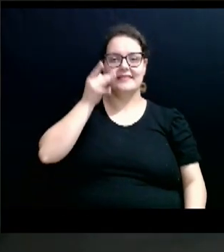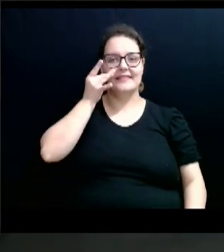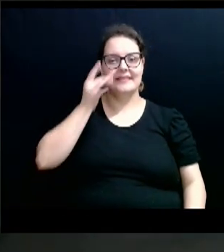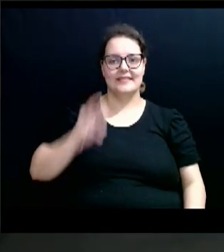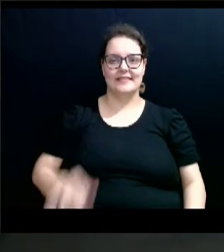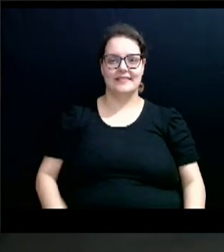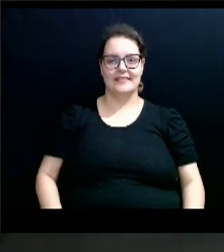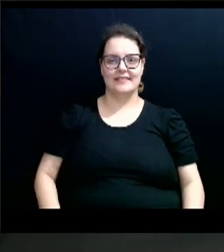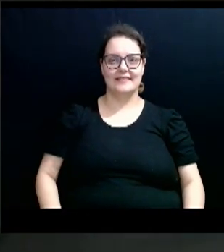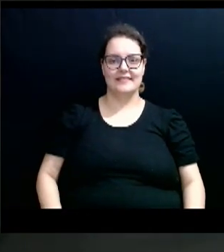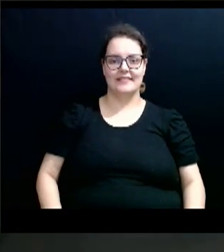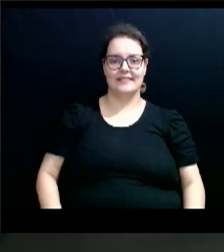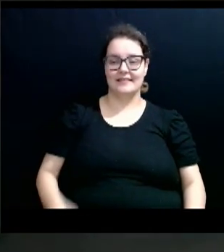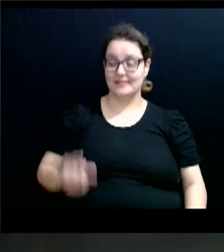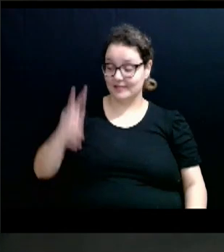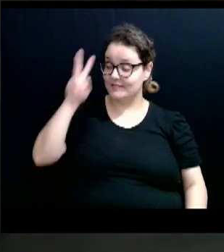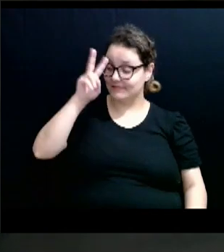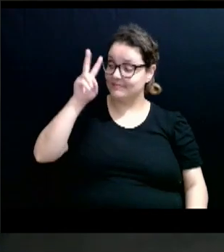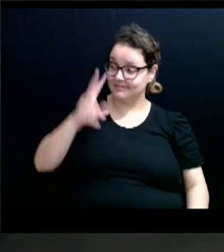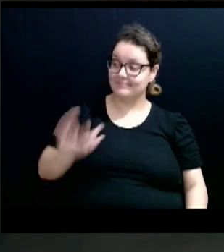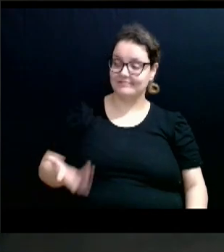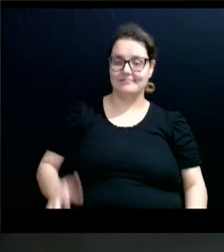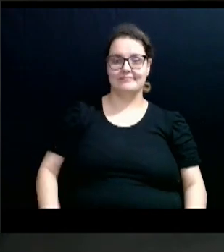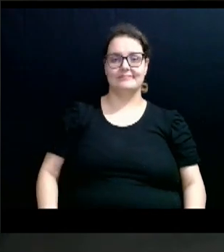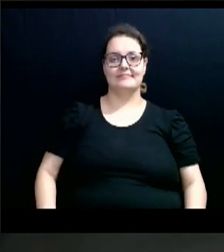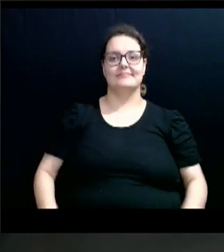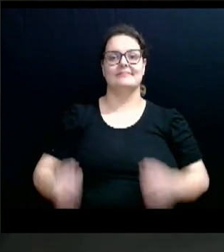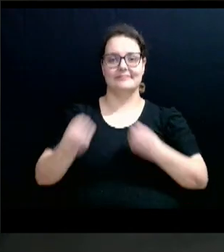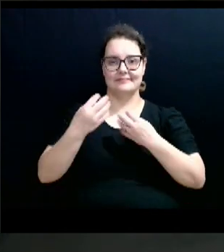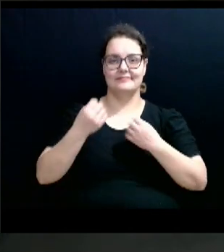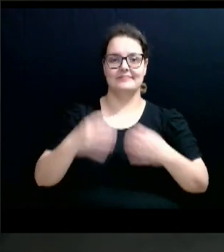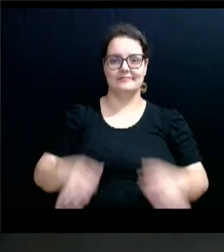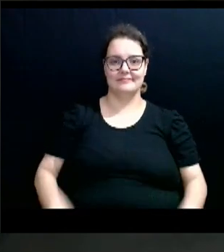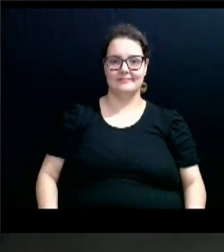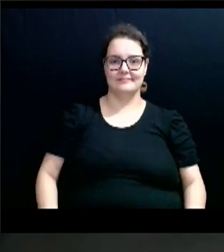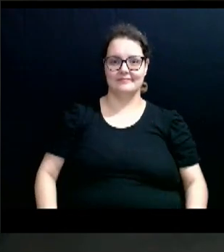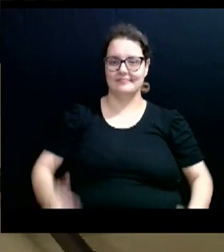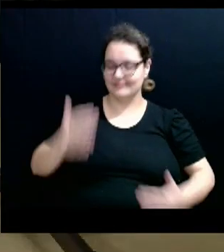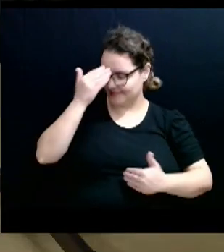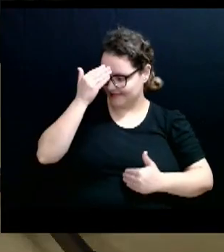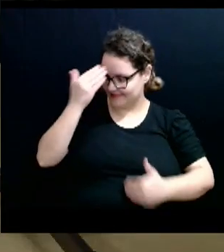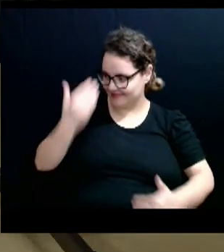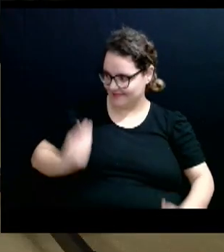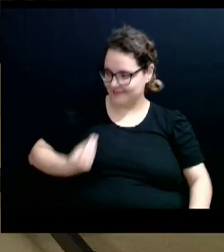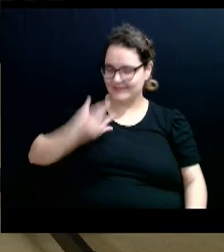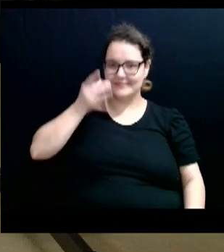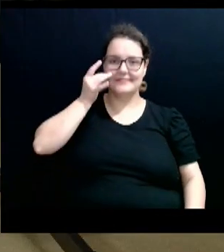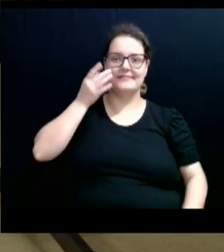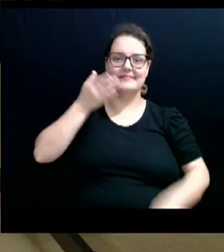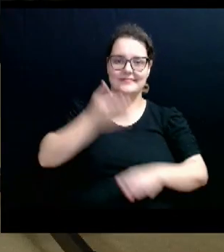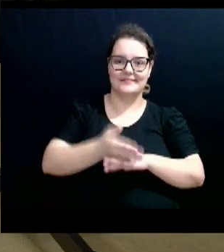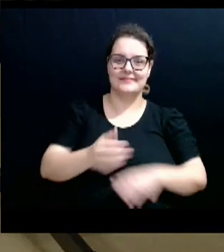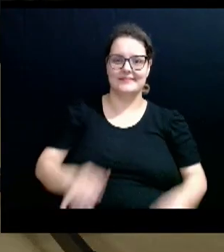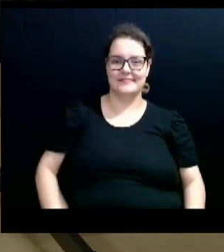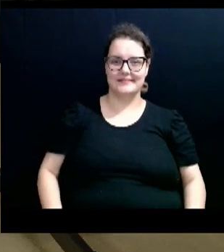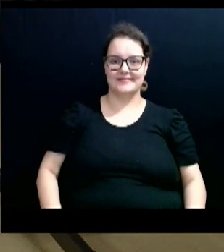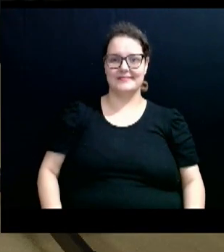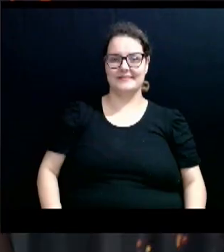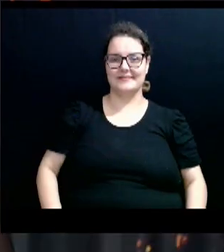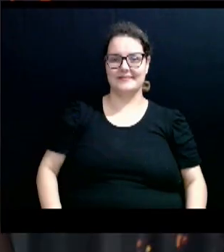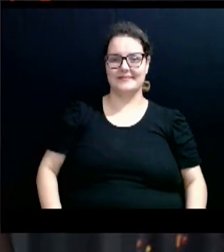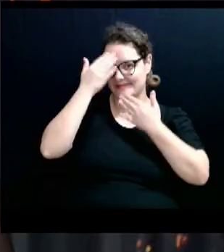sua história, né, que nos ensina muito. Então, gratidão pela sua participação e pela sua presença. Obrigada mesmo,